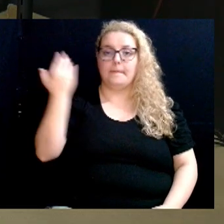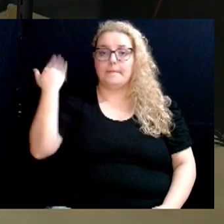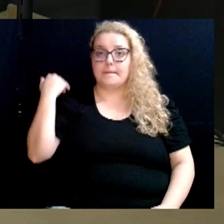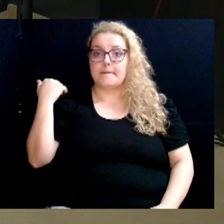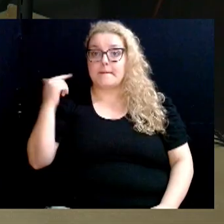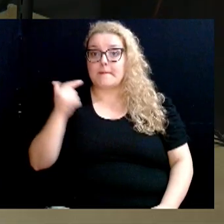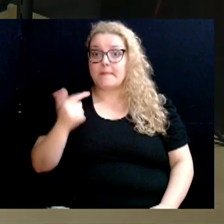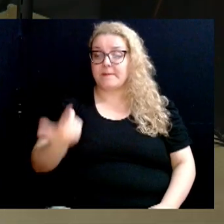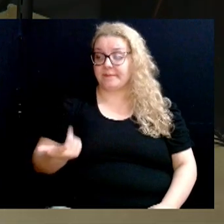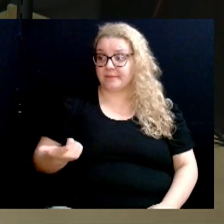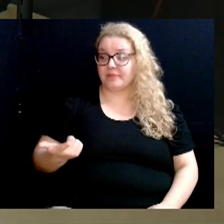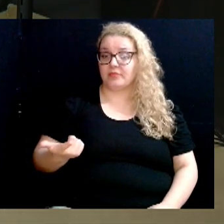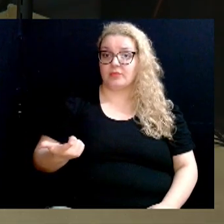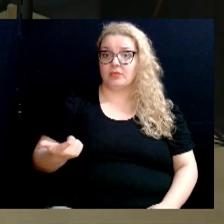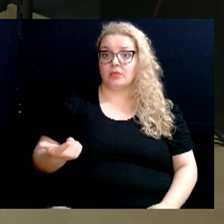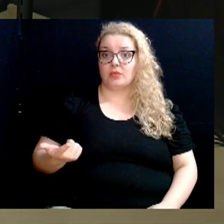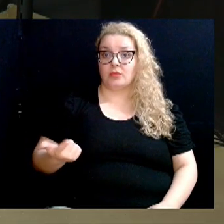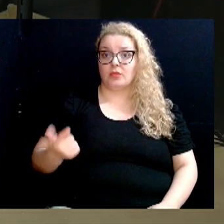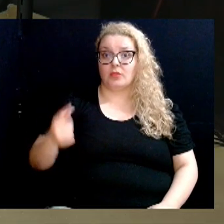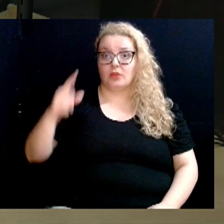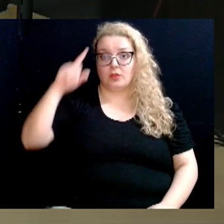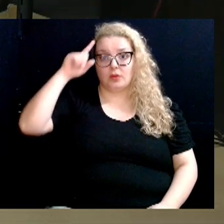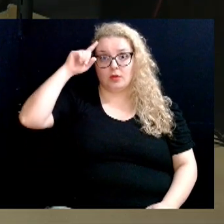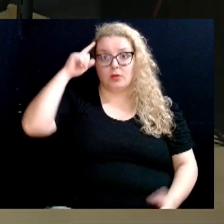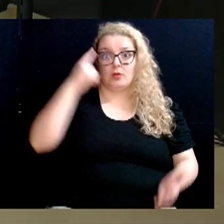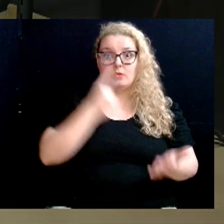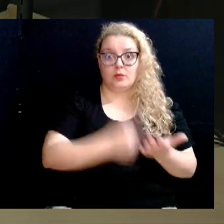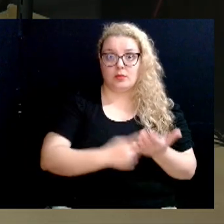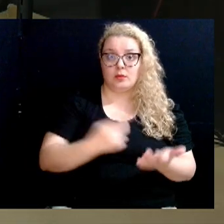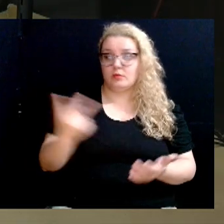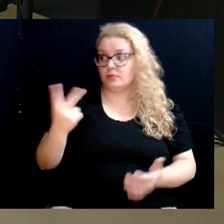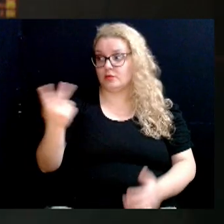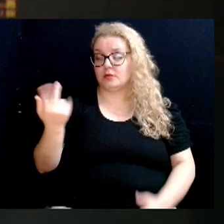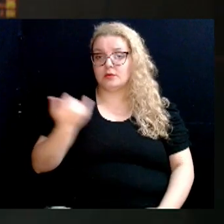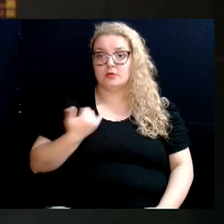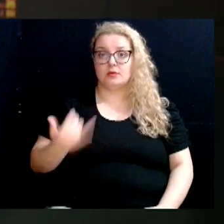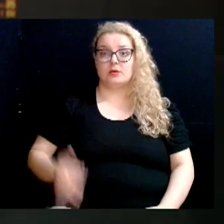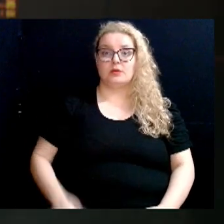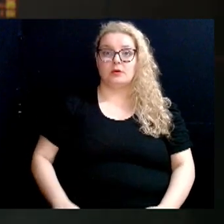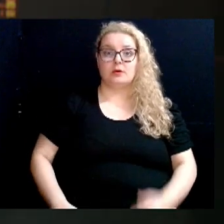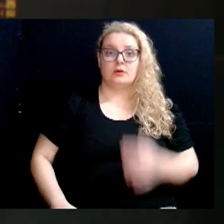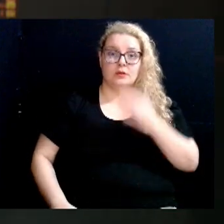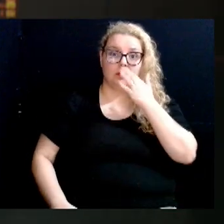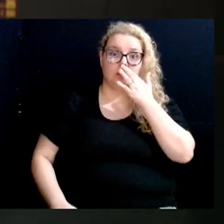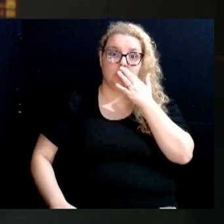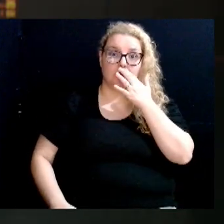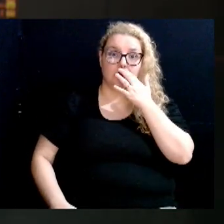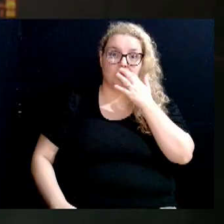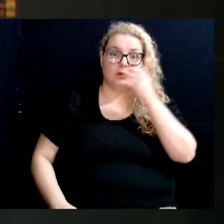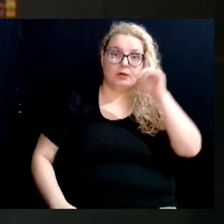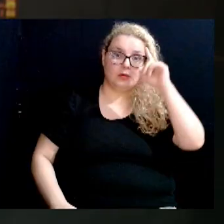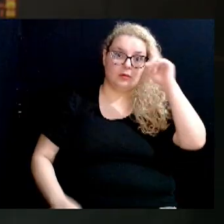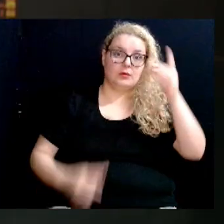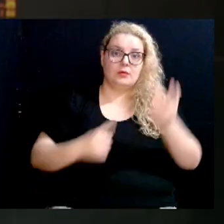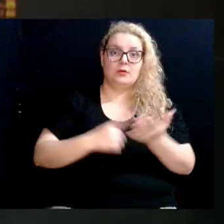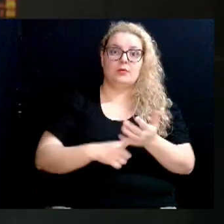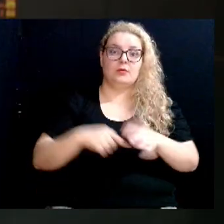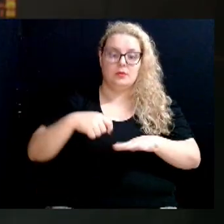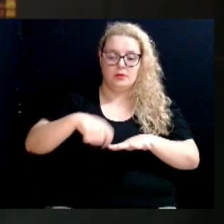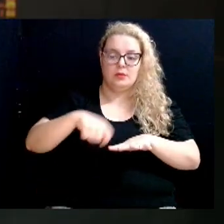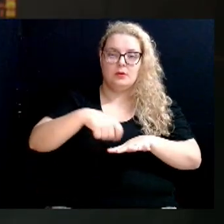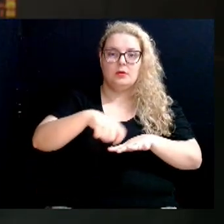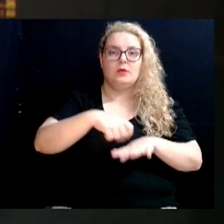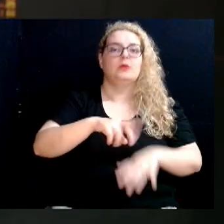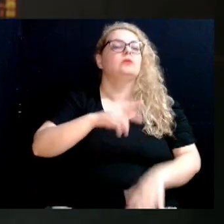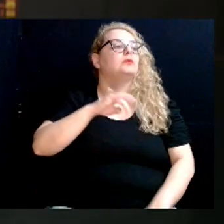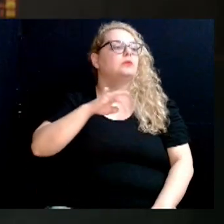o dia marcado para ver, não, vocês comentaram para ver, então aquele dia que você marcou, vai fazer sua unha, ritual, vai, vai se